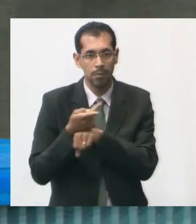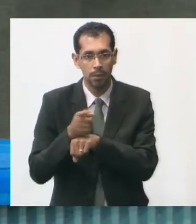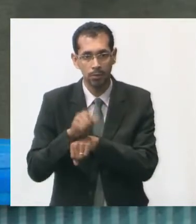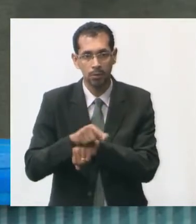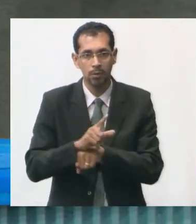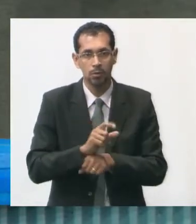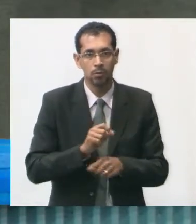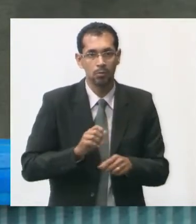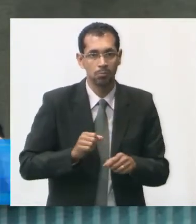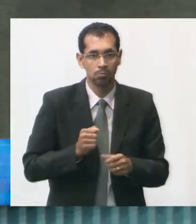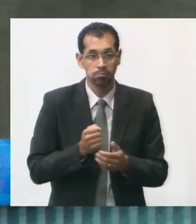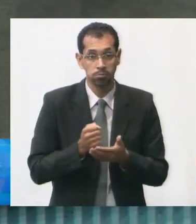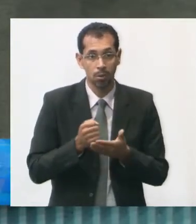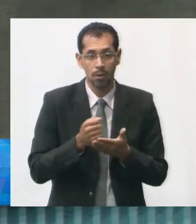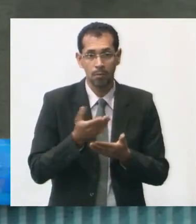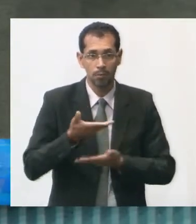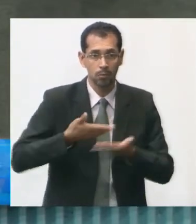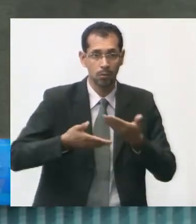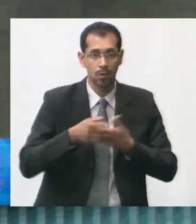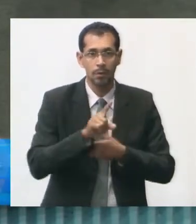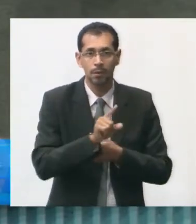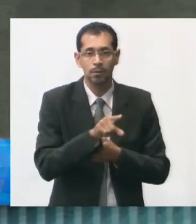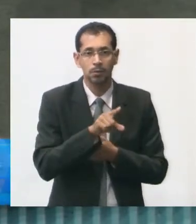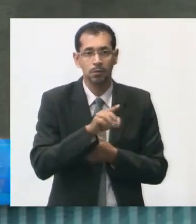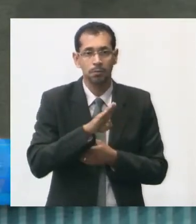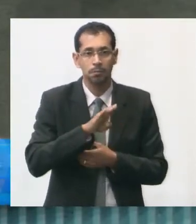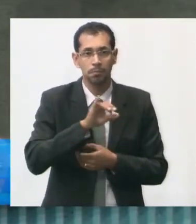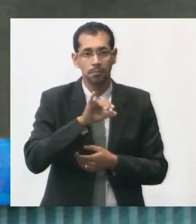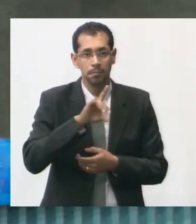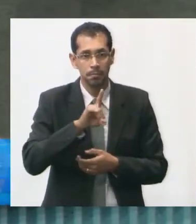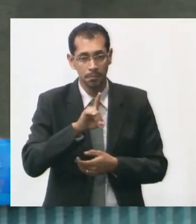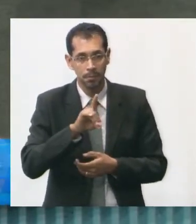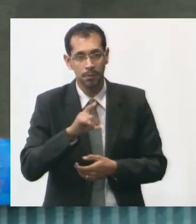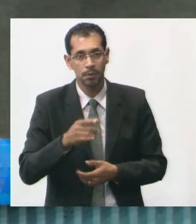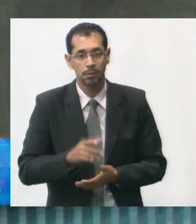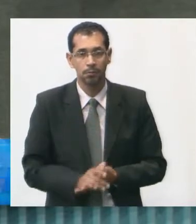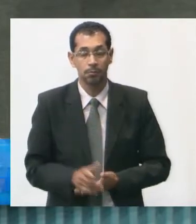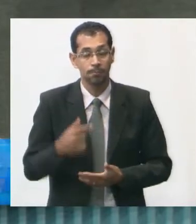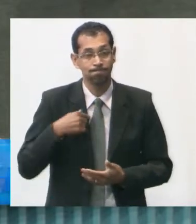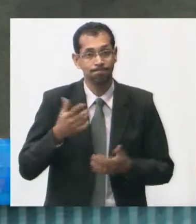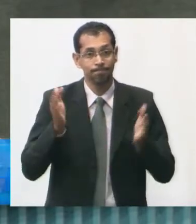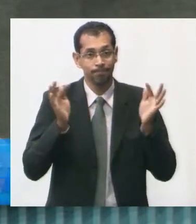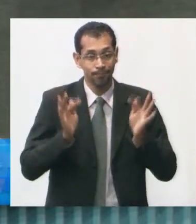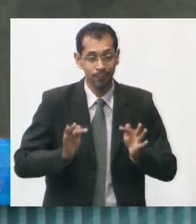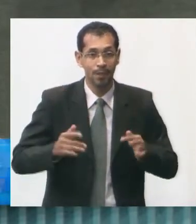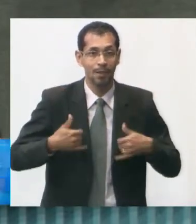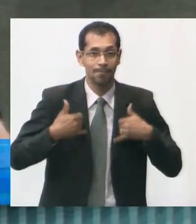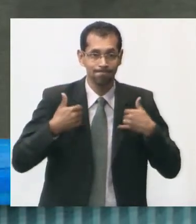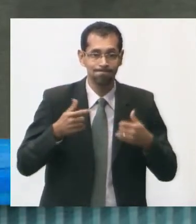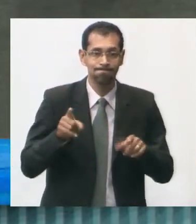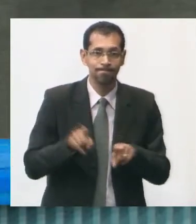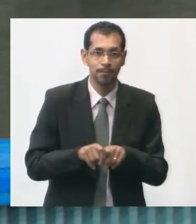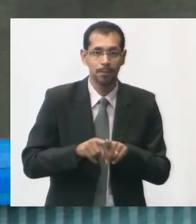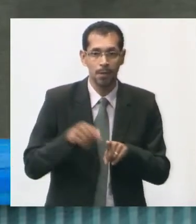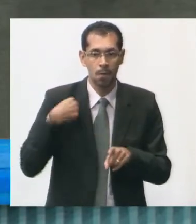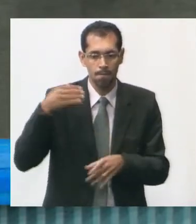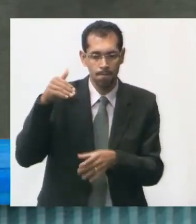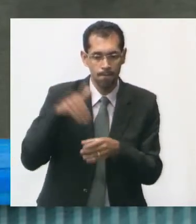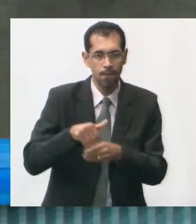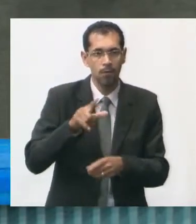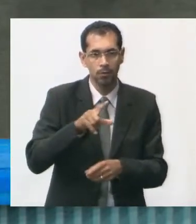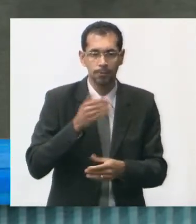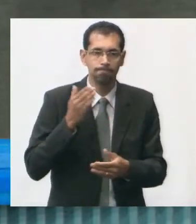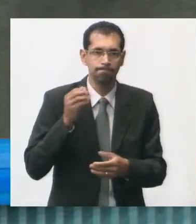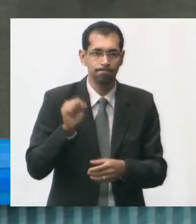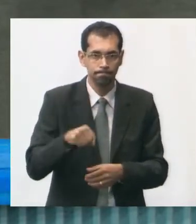com muita alegria, eu, naquela oportunidade, votei a favor,